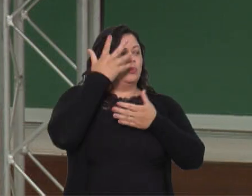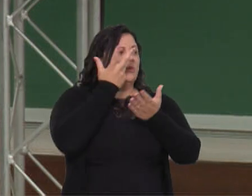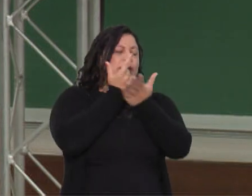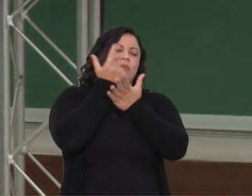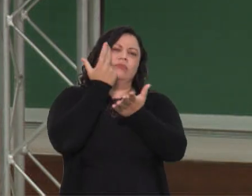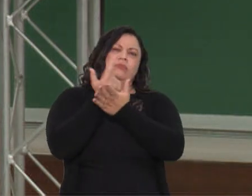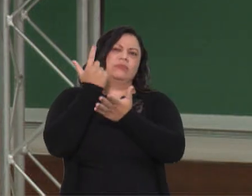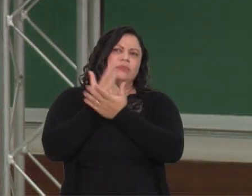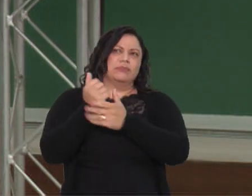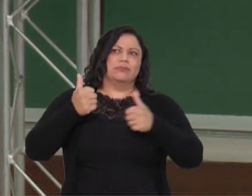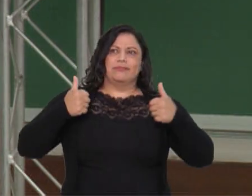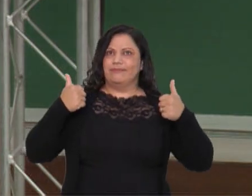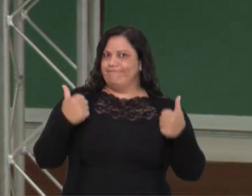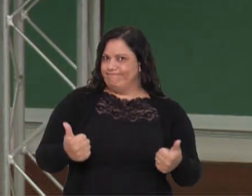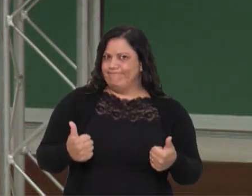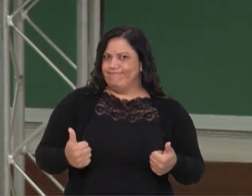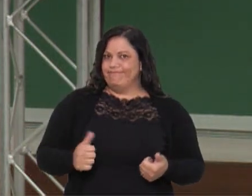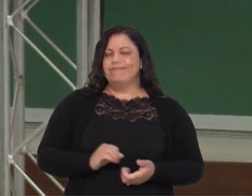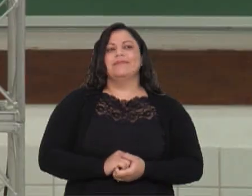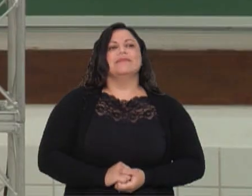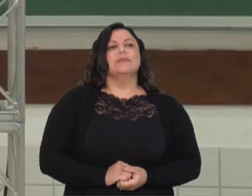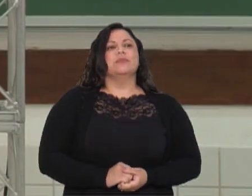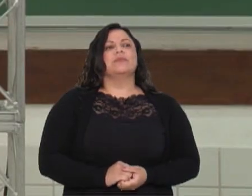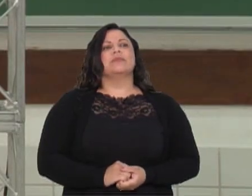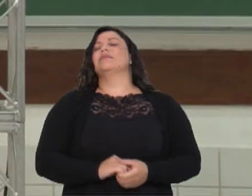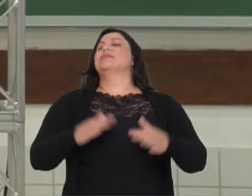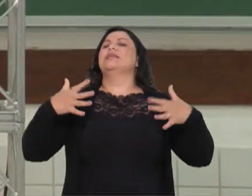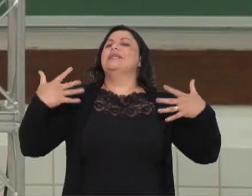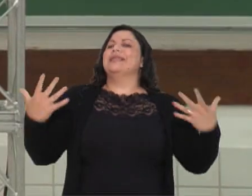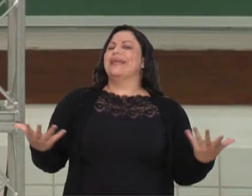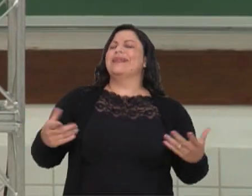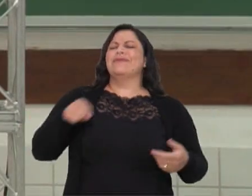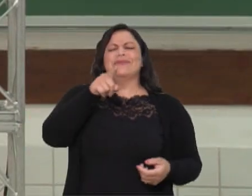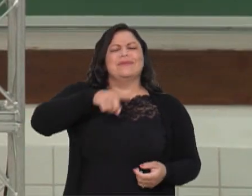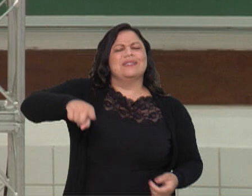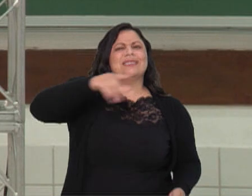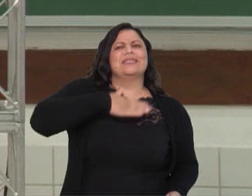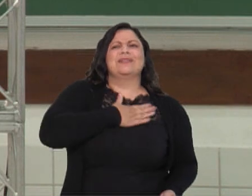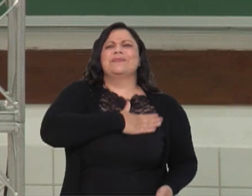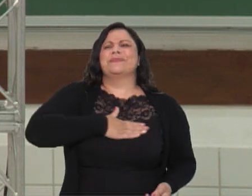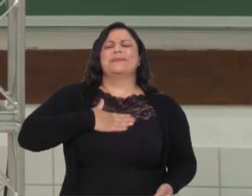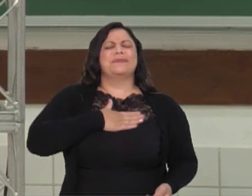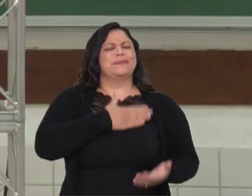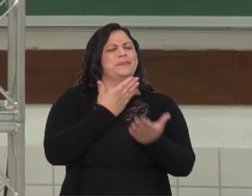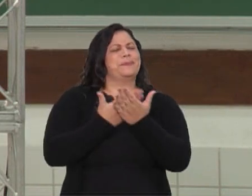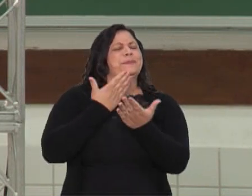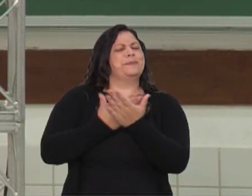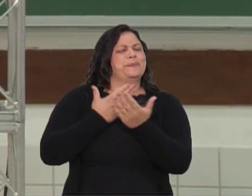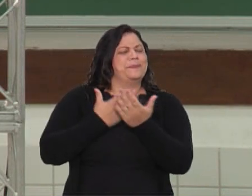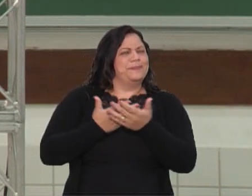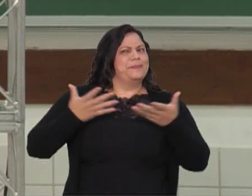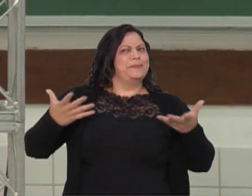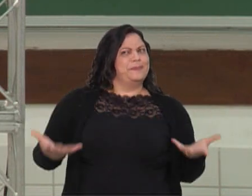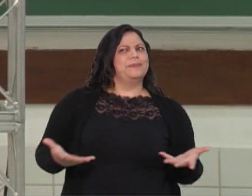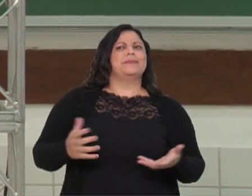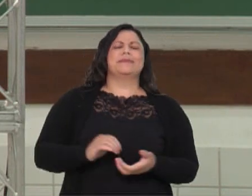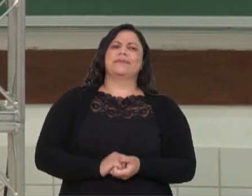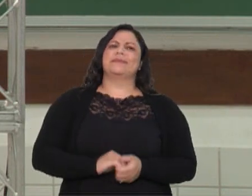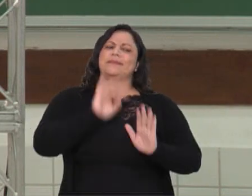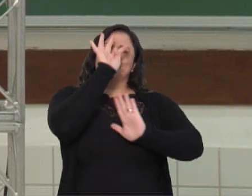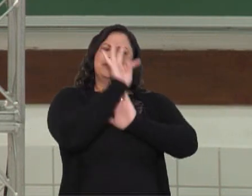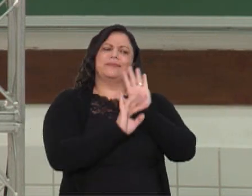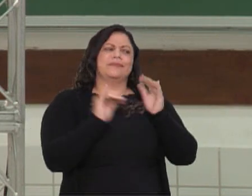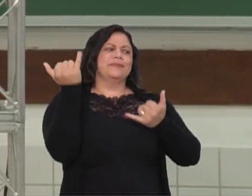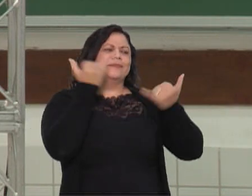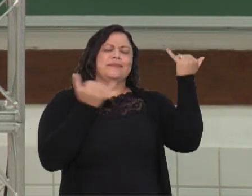coisas. Tudo bem? E aí, gostaram dessa aula? O texto informativo ele é muito